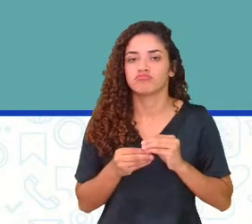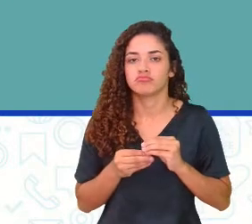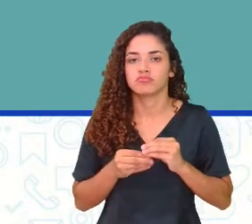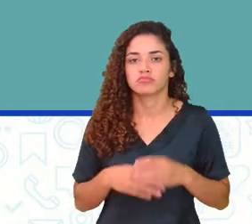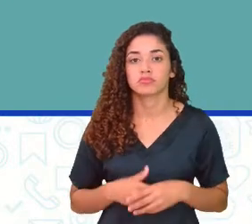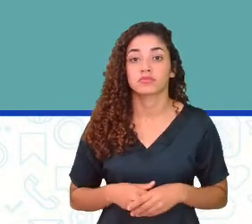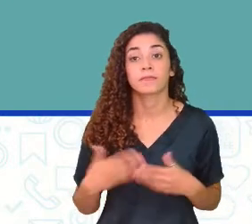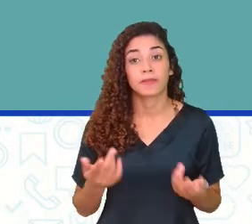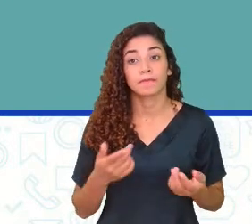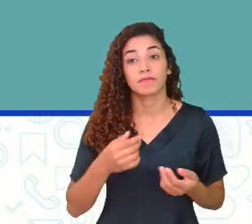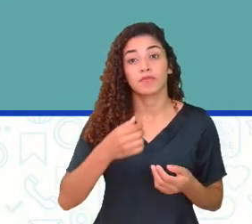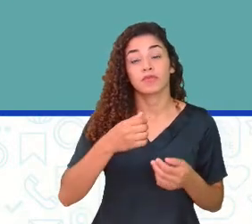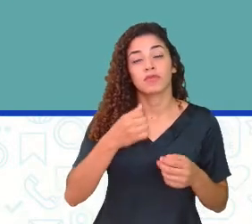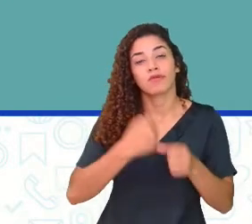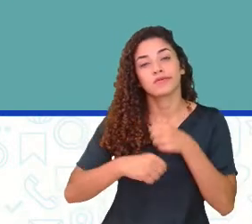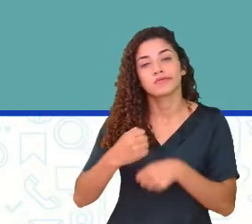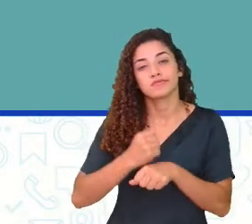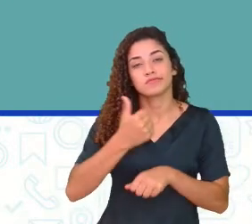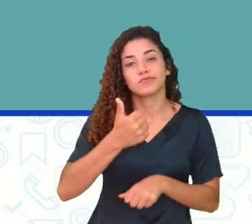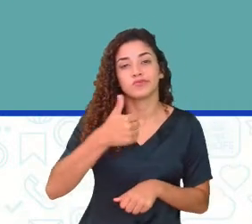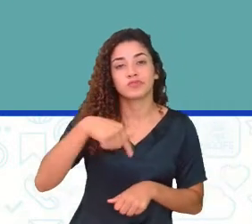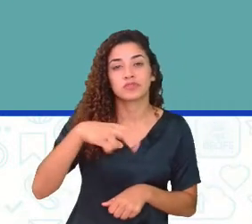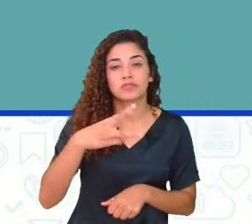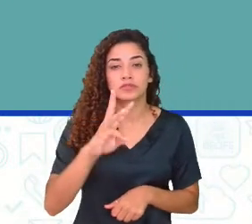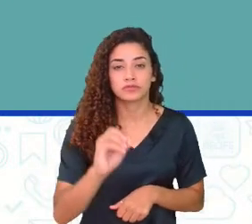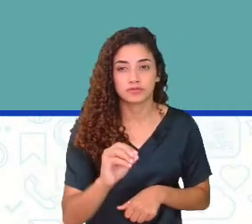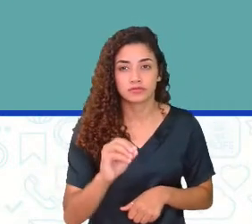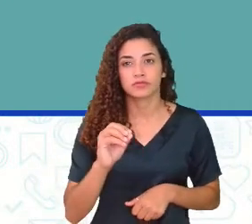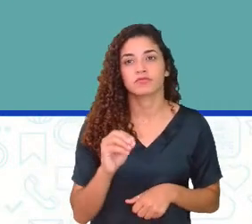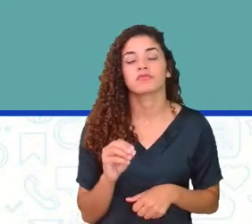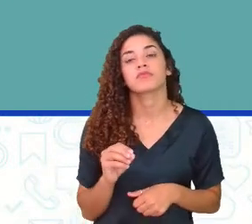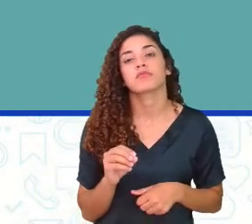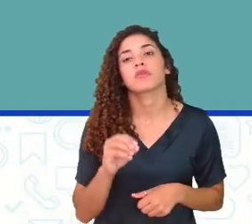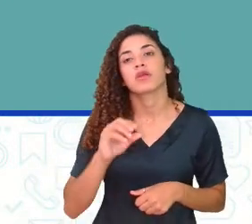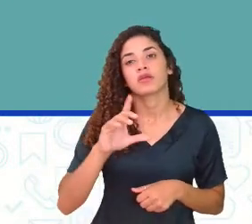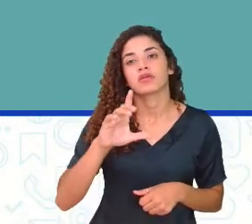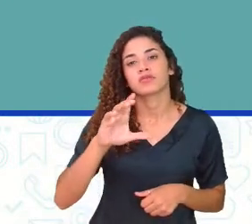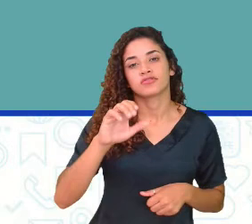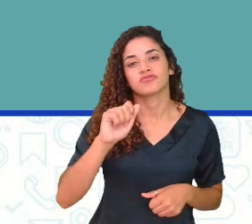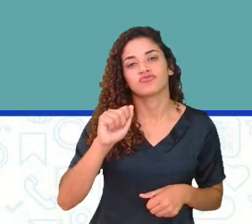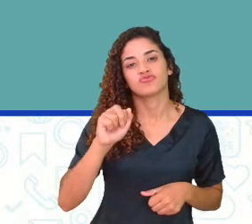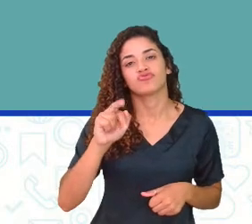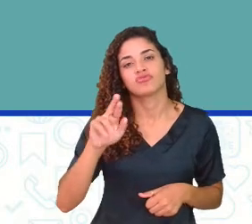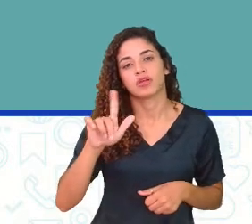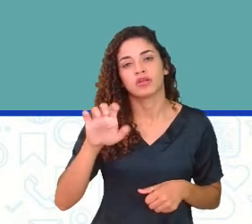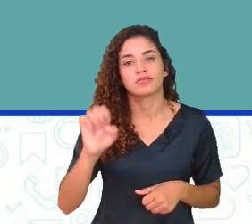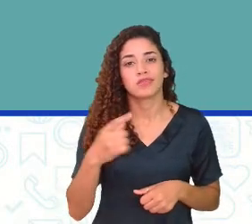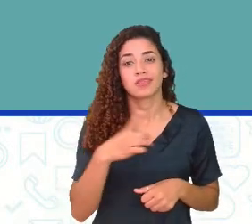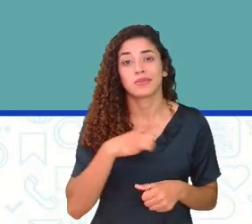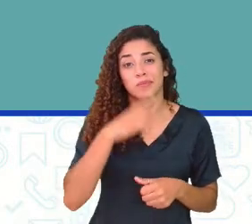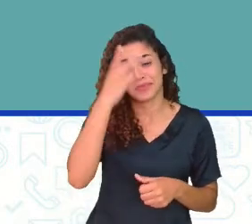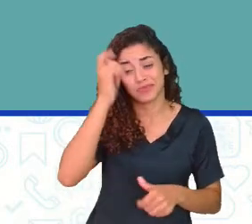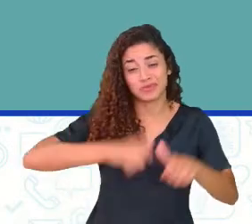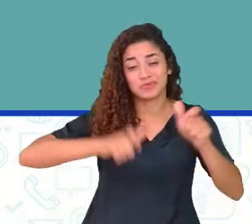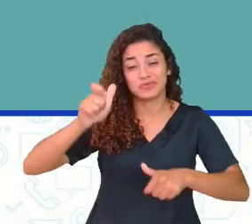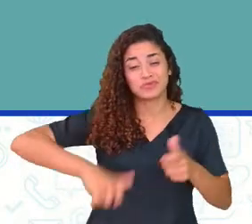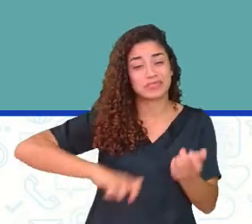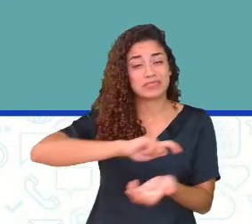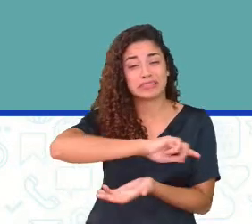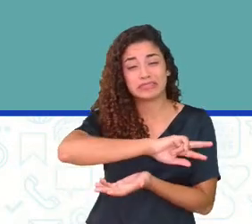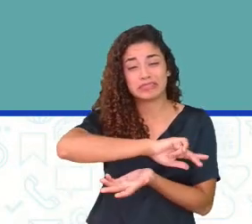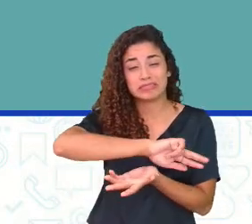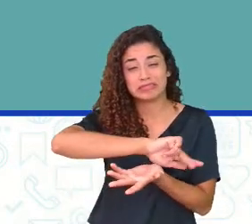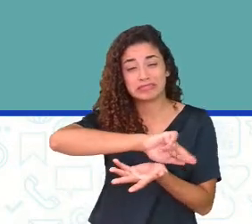aí em 1730. E aí eu fiz uma seleção só de alguns, porque são inúmeras pessoas que pesquisaram isso aí.